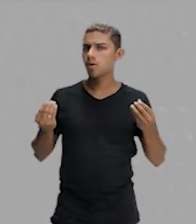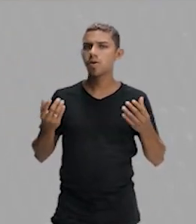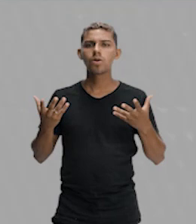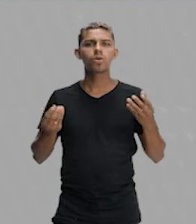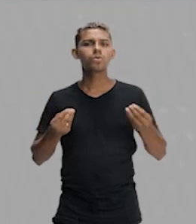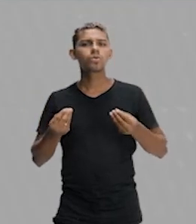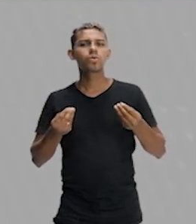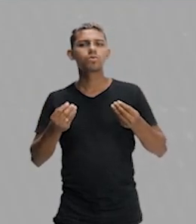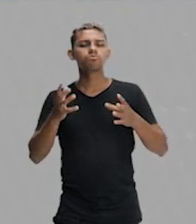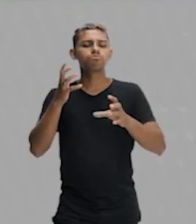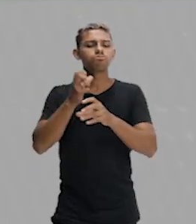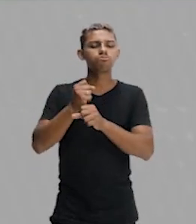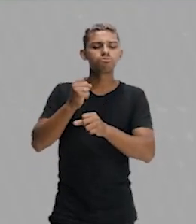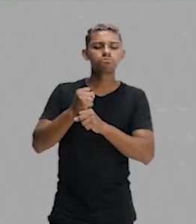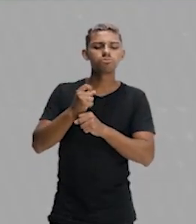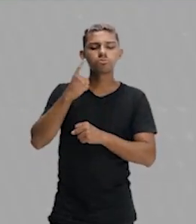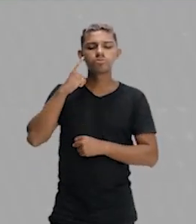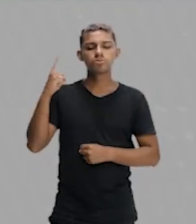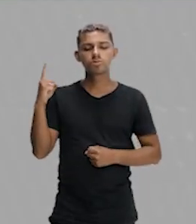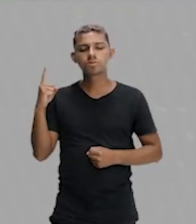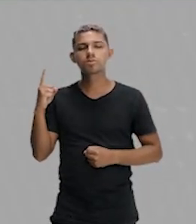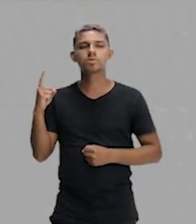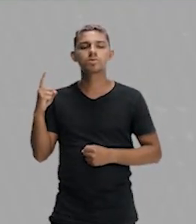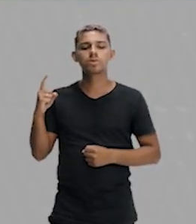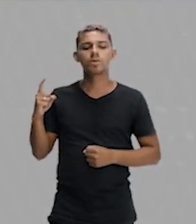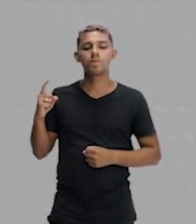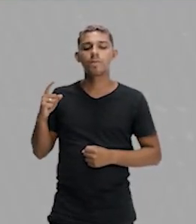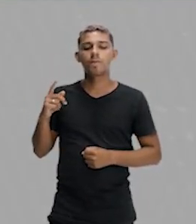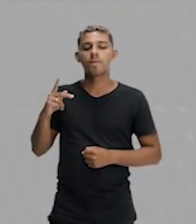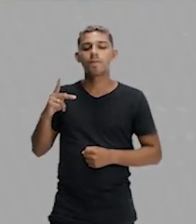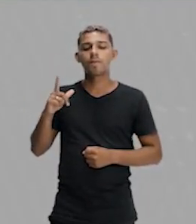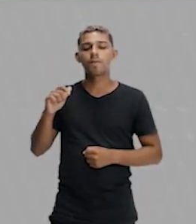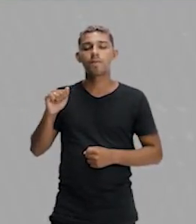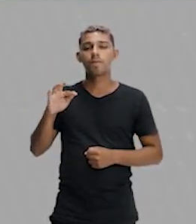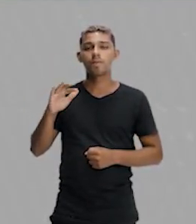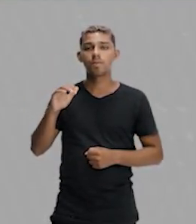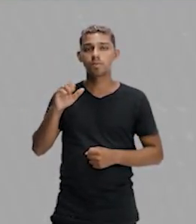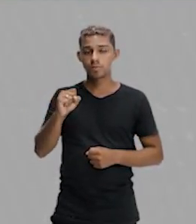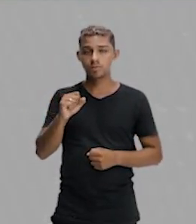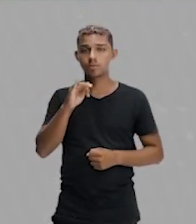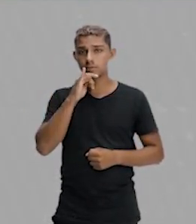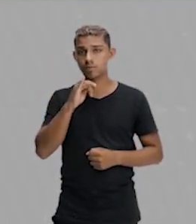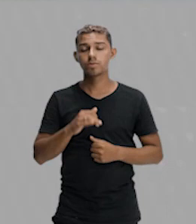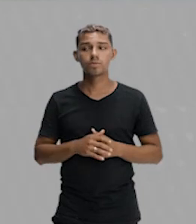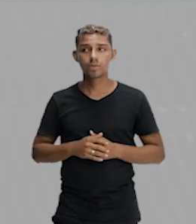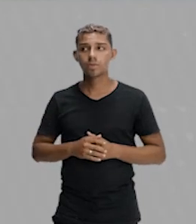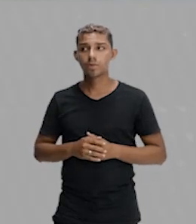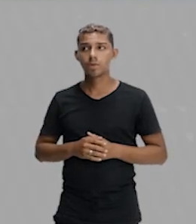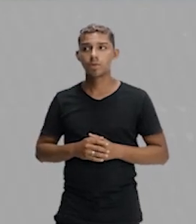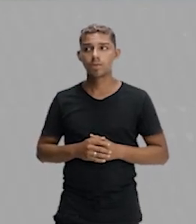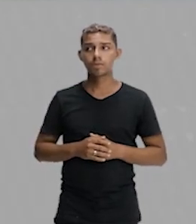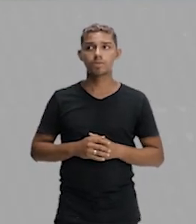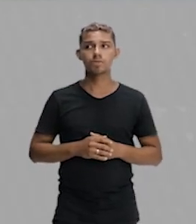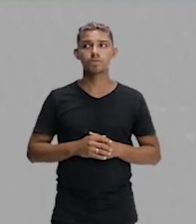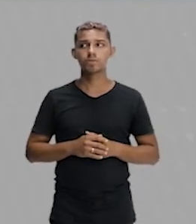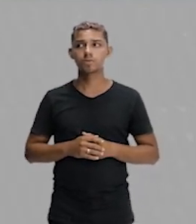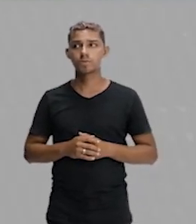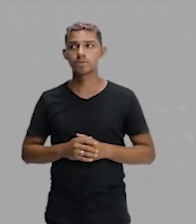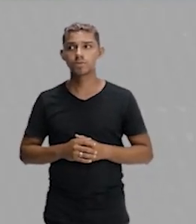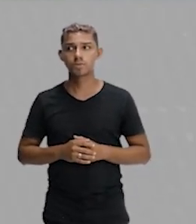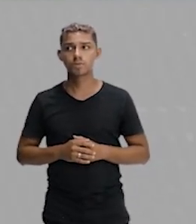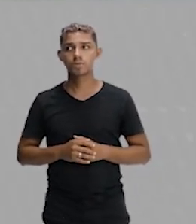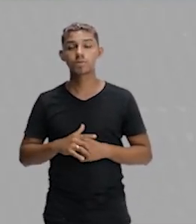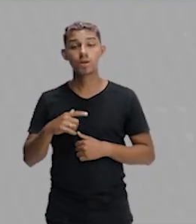placas. Bem simples, ó. A placa positiva, no ponto 1, né, ela